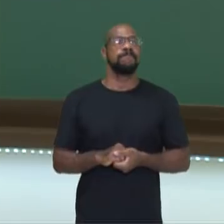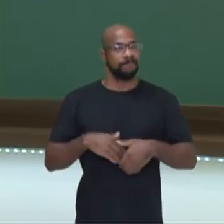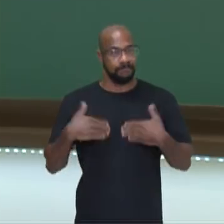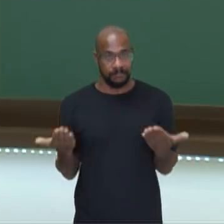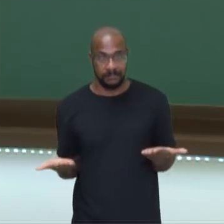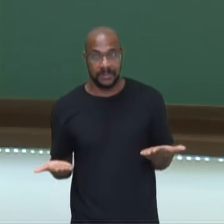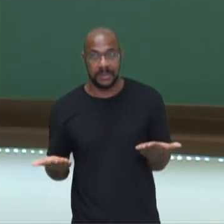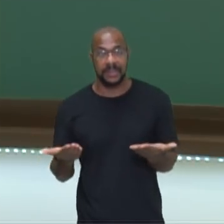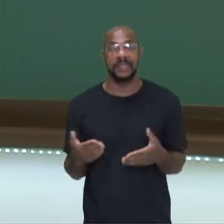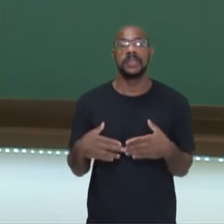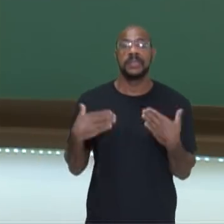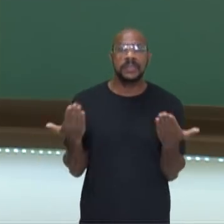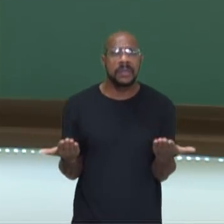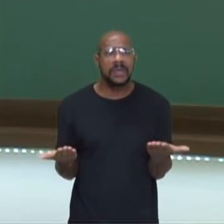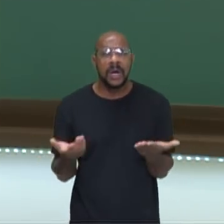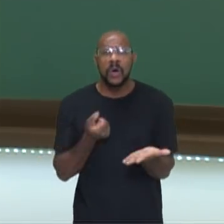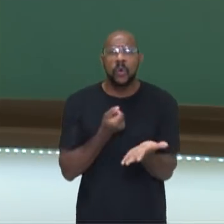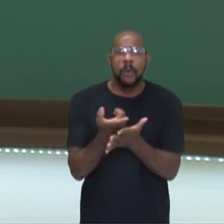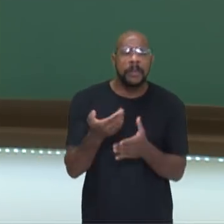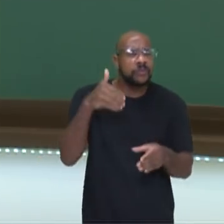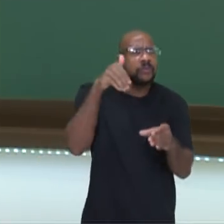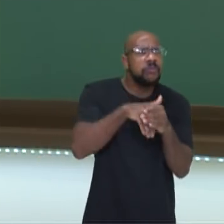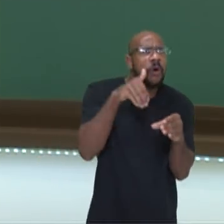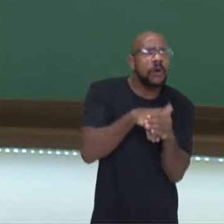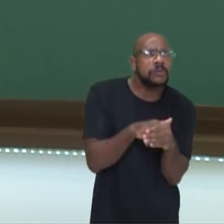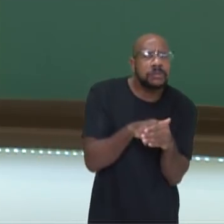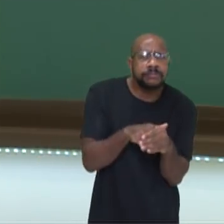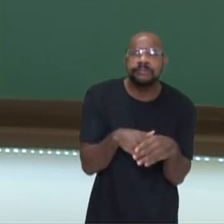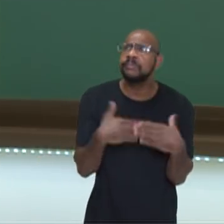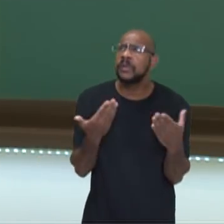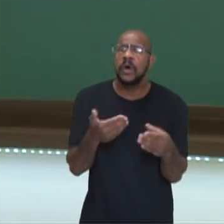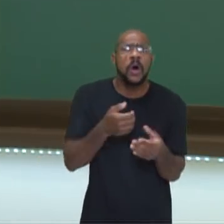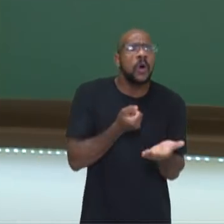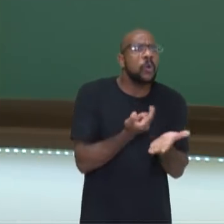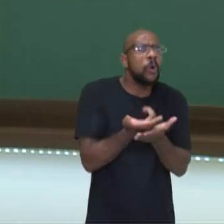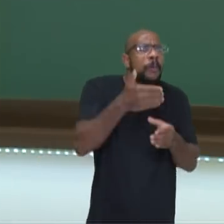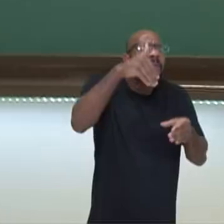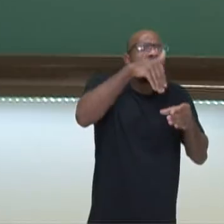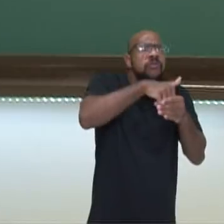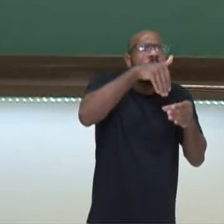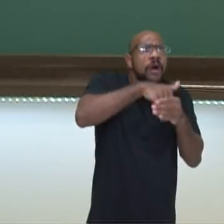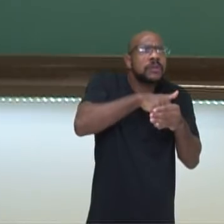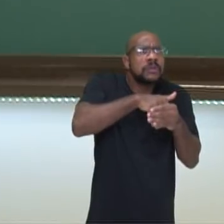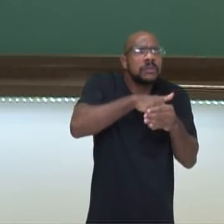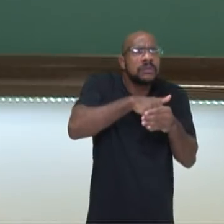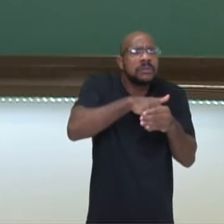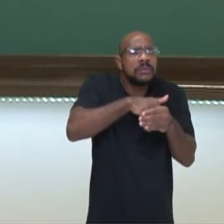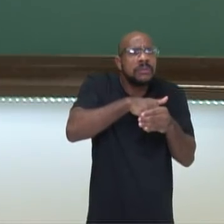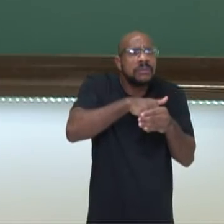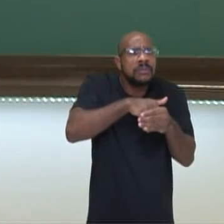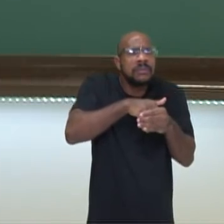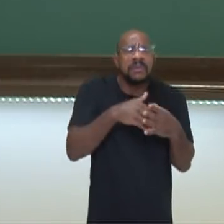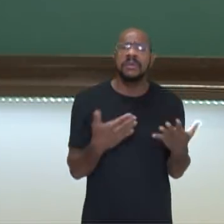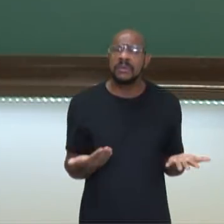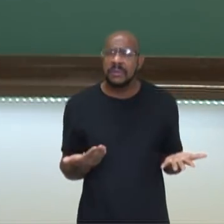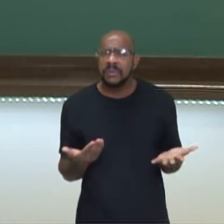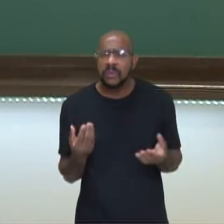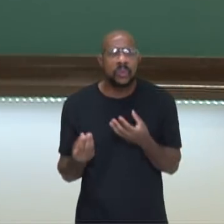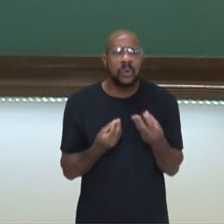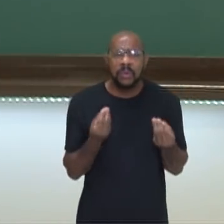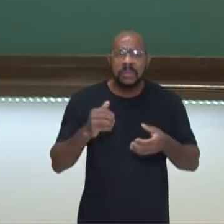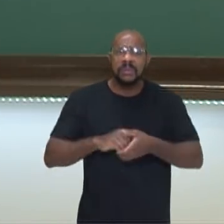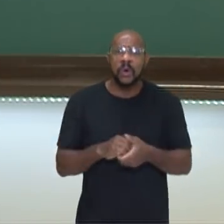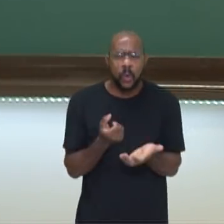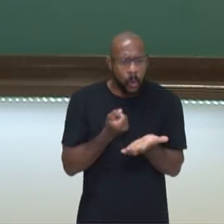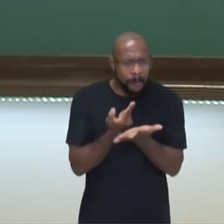eleição municipal. Compra de votos. Você já ouviu falar nisso? Tentativa de compra de